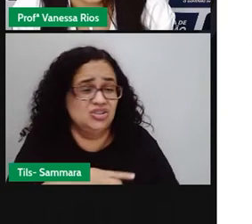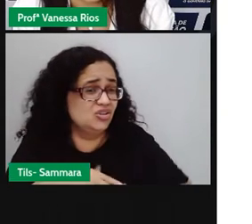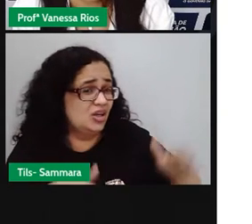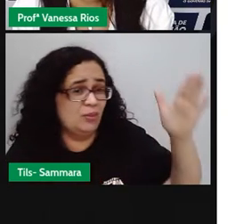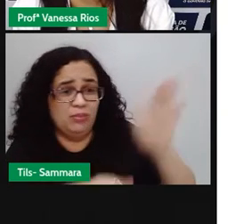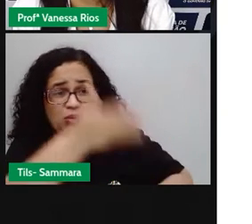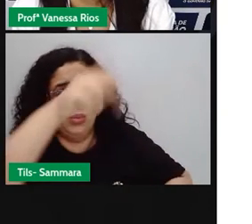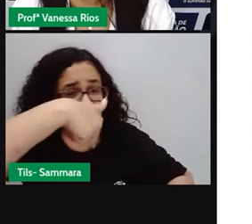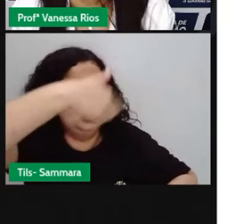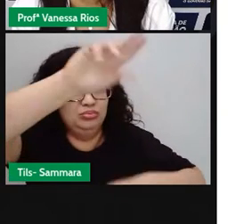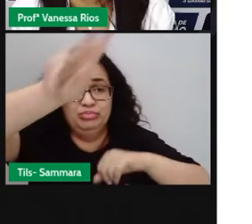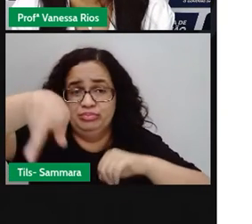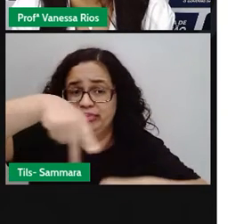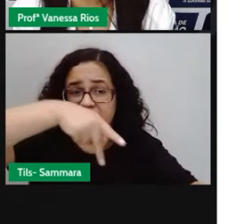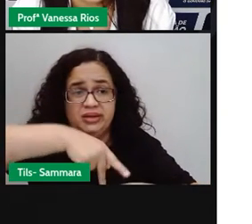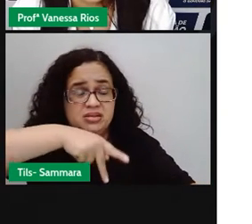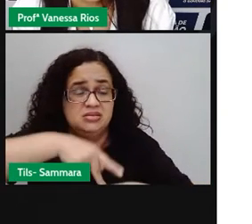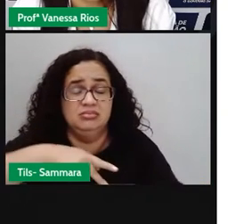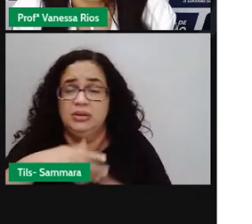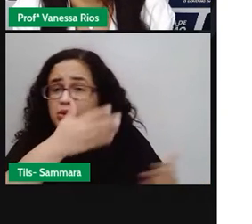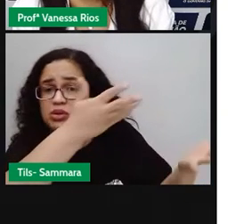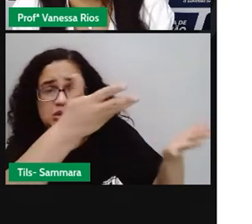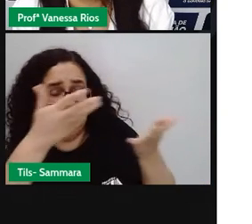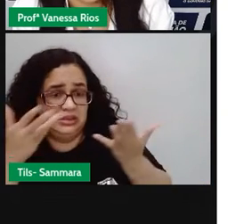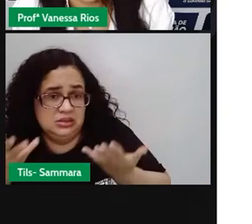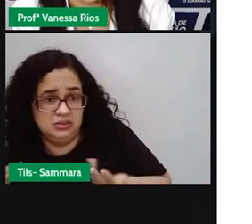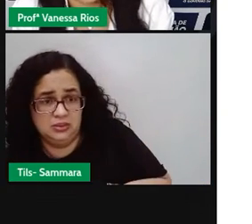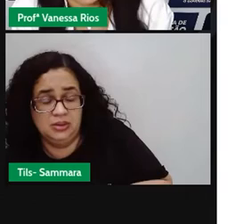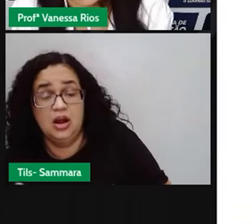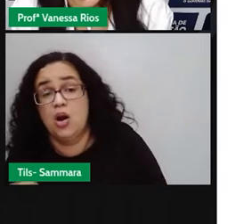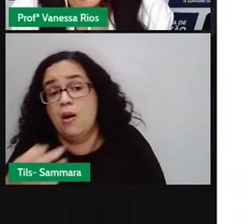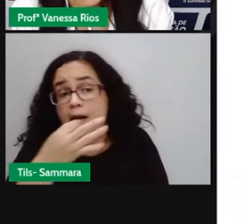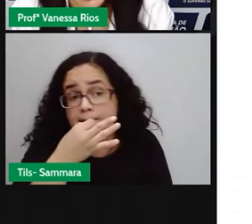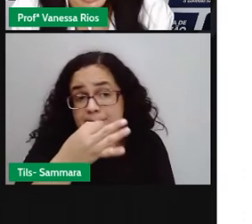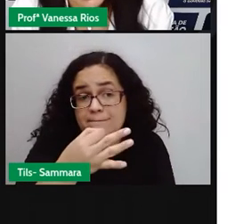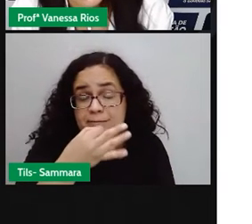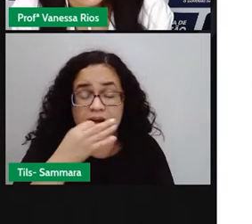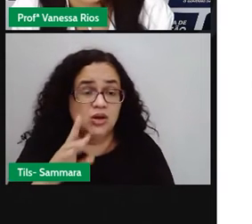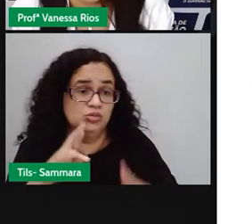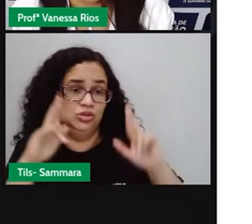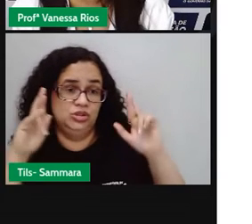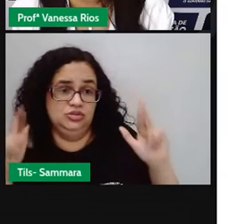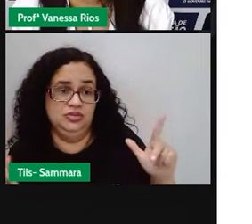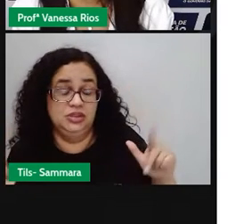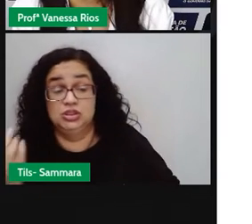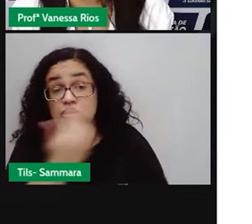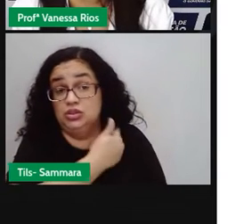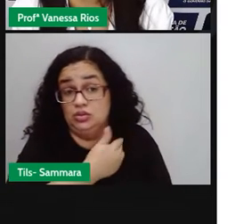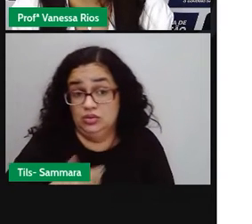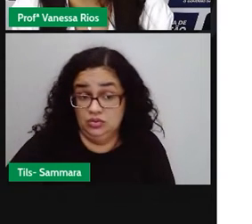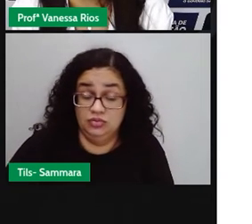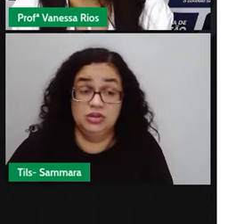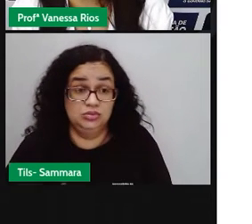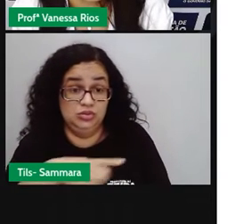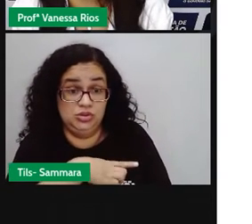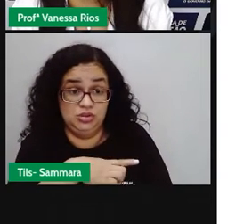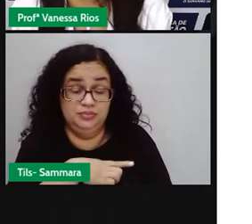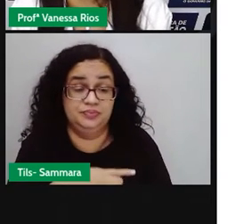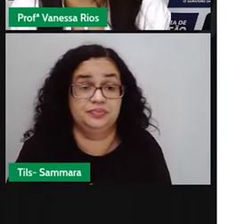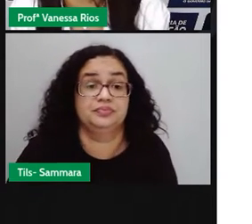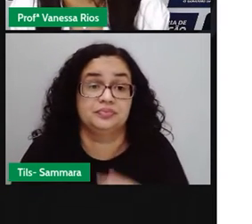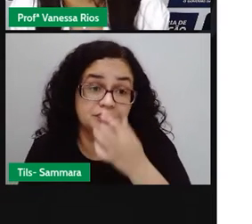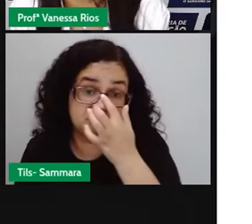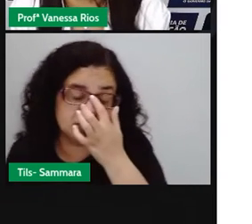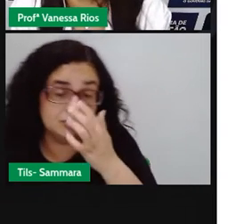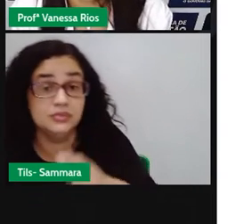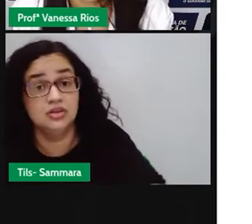embora do Brasil por não concordarem ou por expressarem opiniões contrárias ao que o governo tinha. E assim,